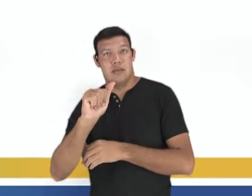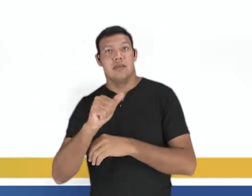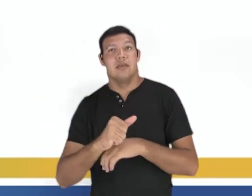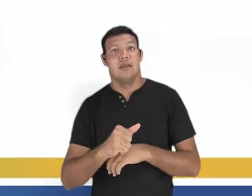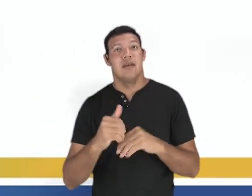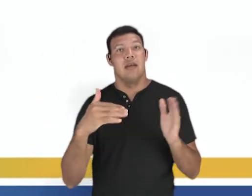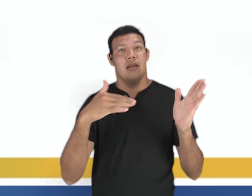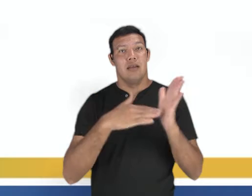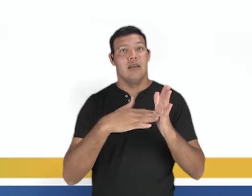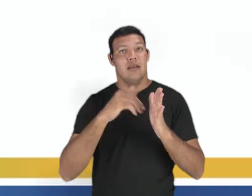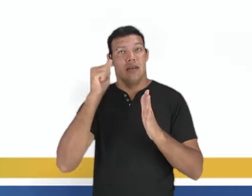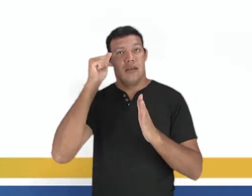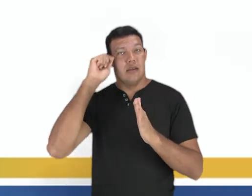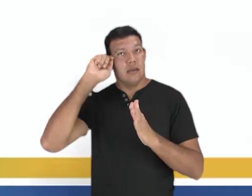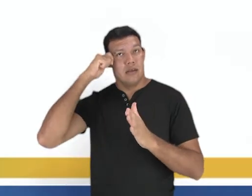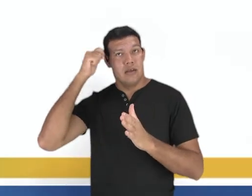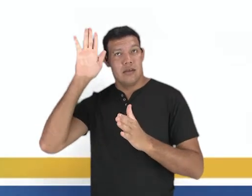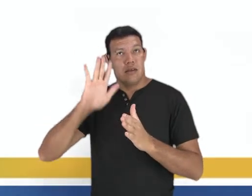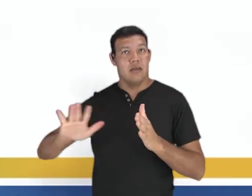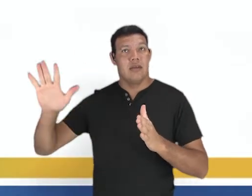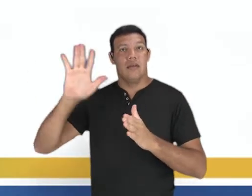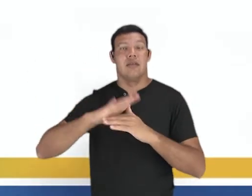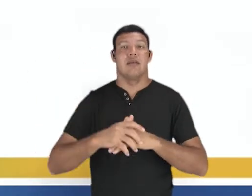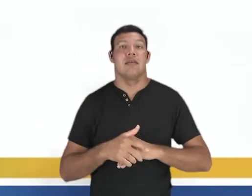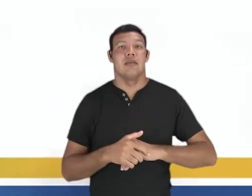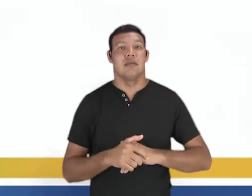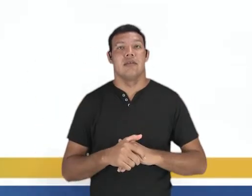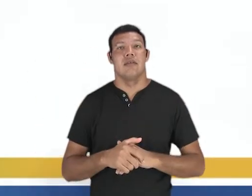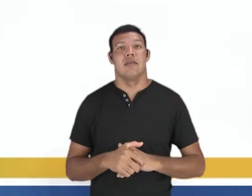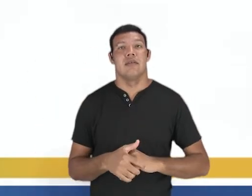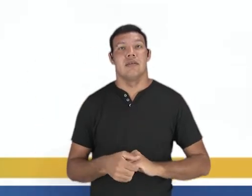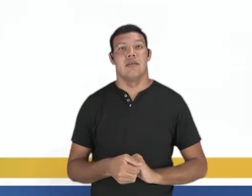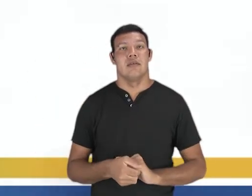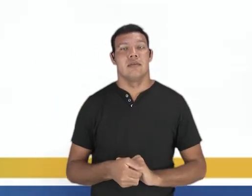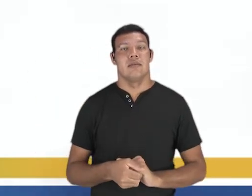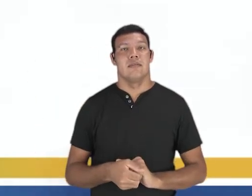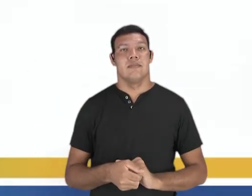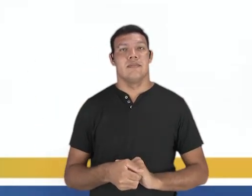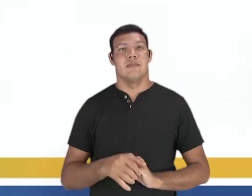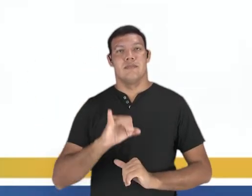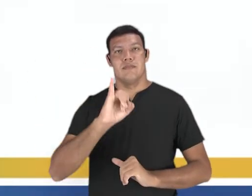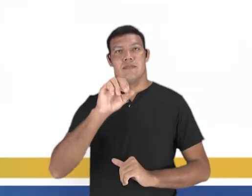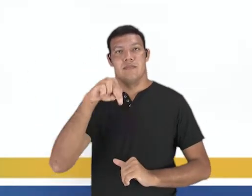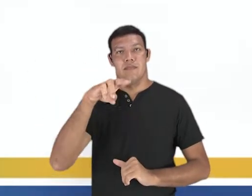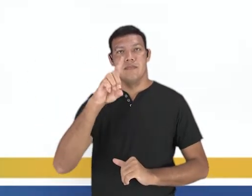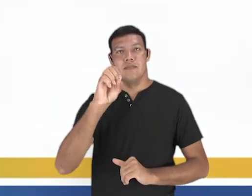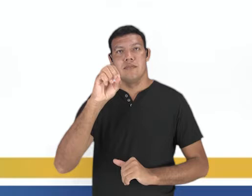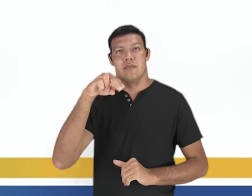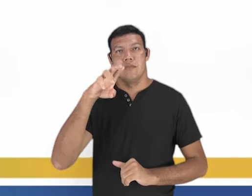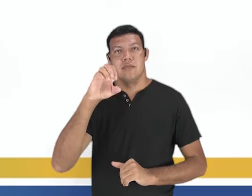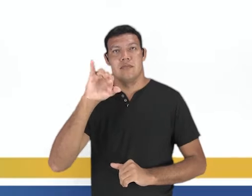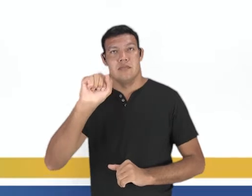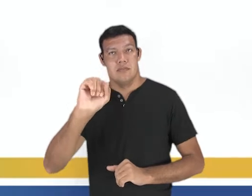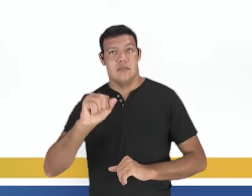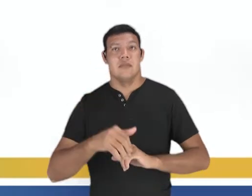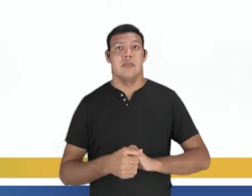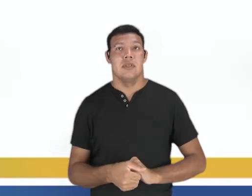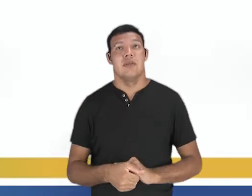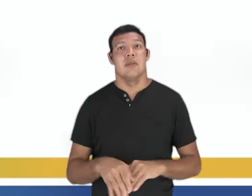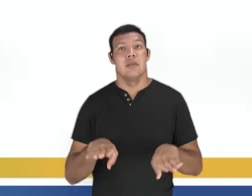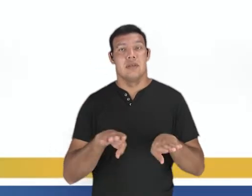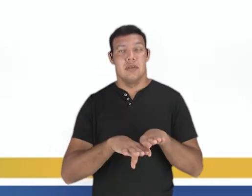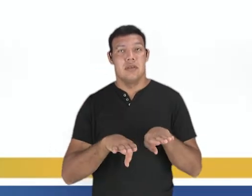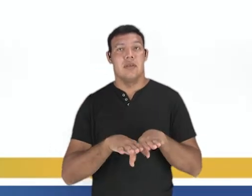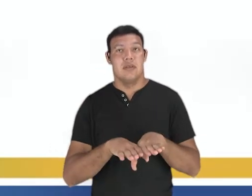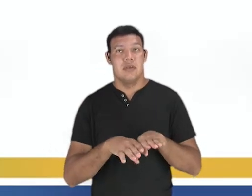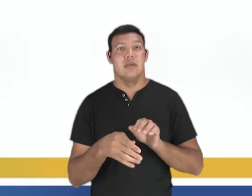do Extremo Oriente, ok? Mais abaixo, no outro quadrinho, verdinho aí, de modo geral,